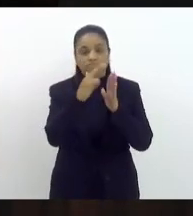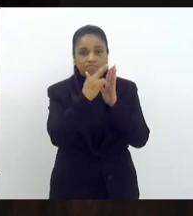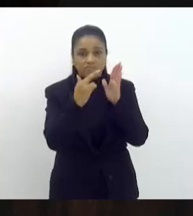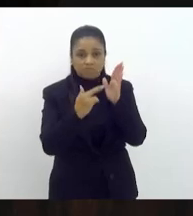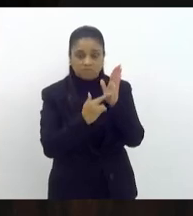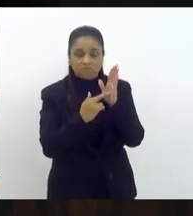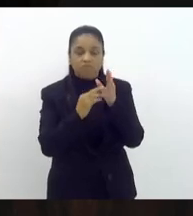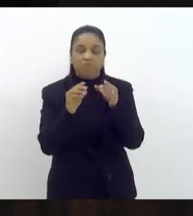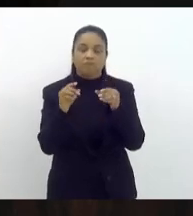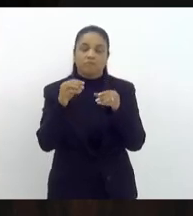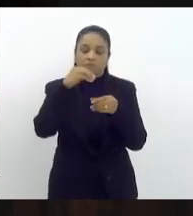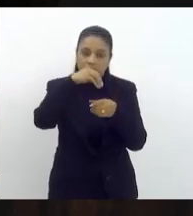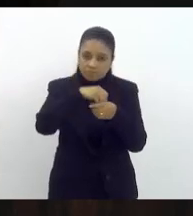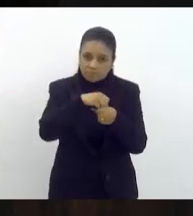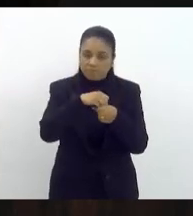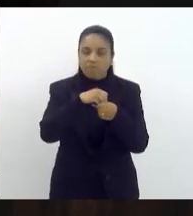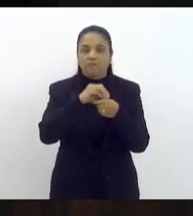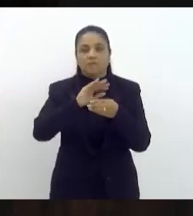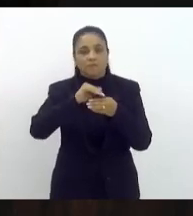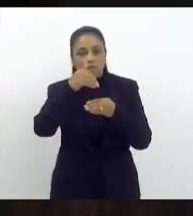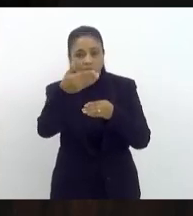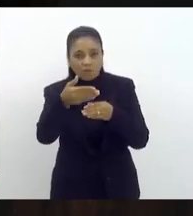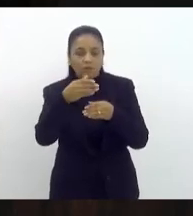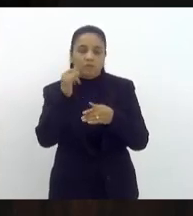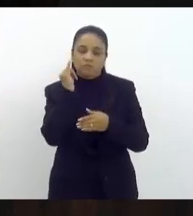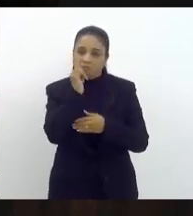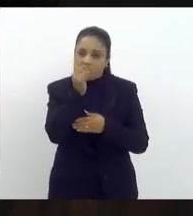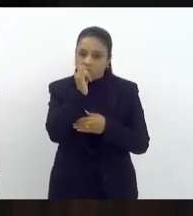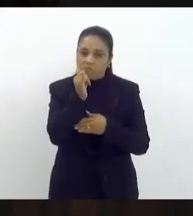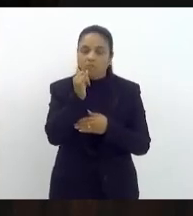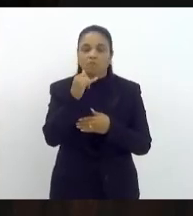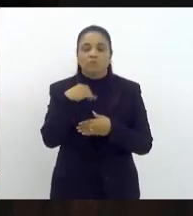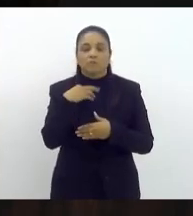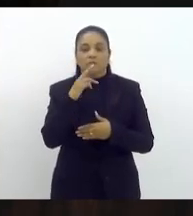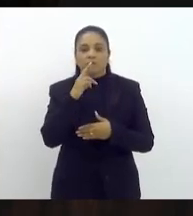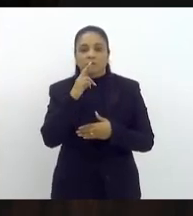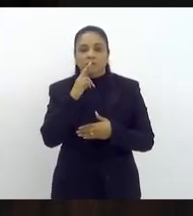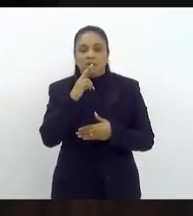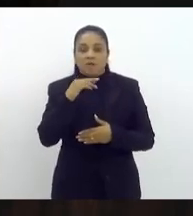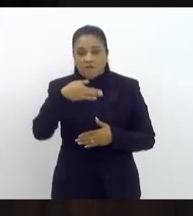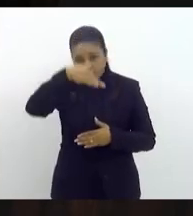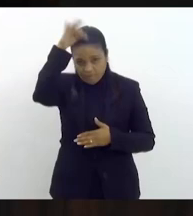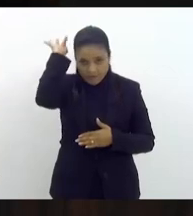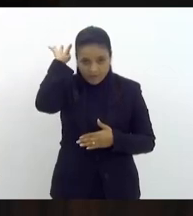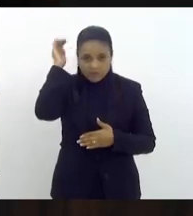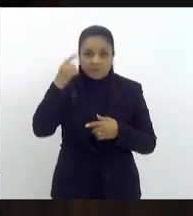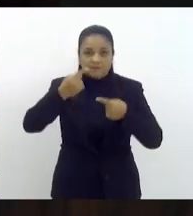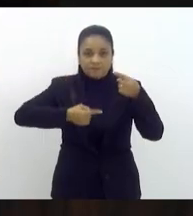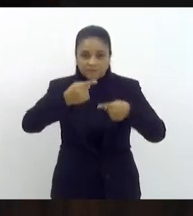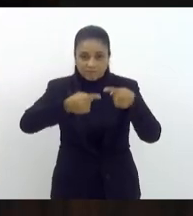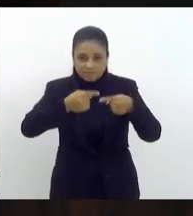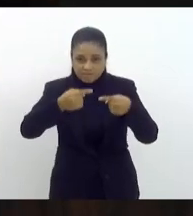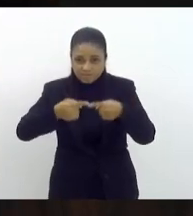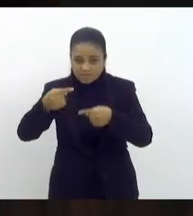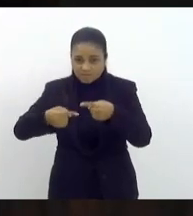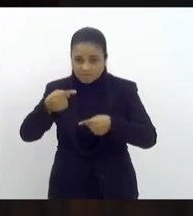proposições externas favorável relator Deputado Fred Pacheco em discussão